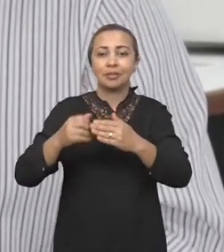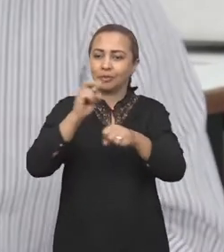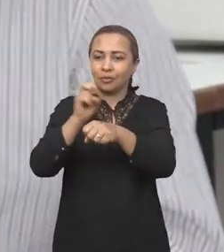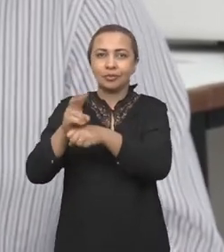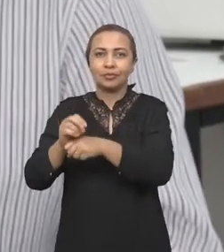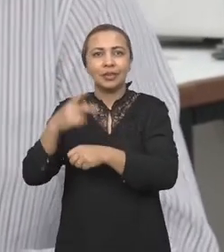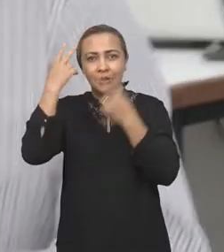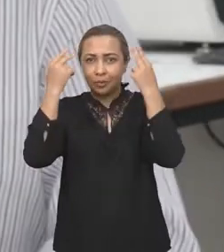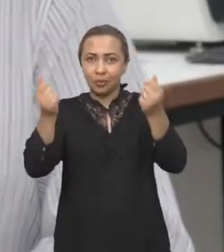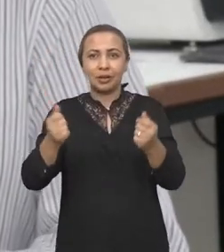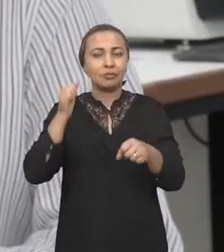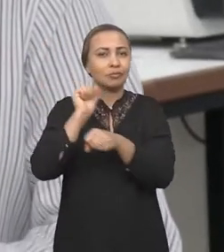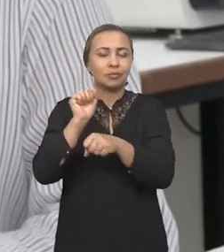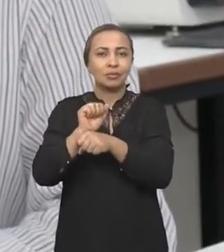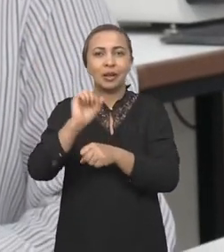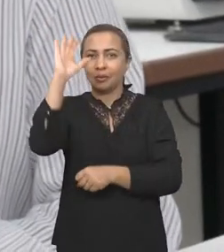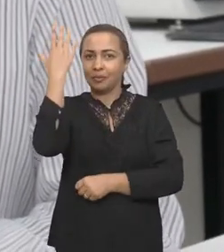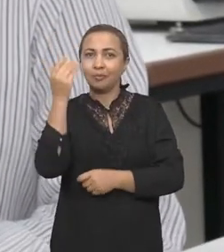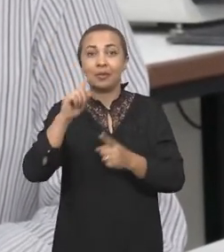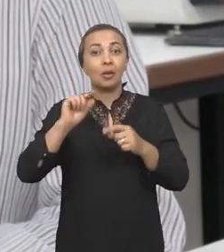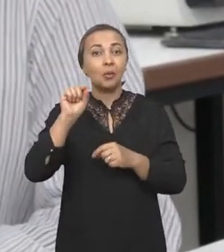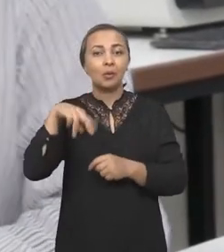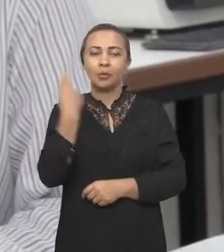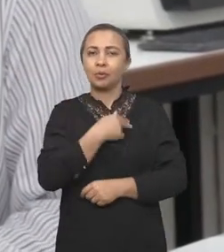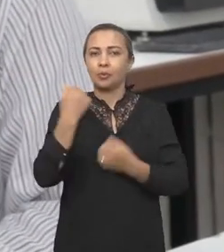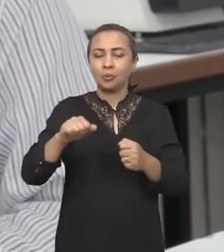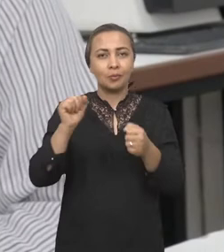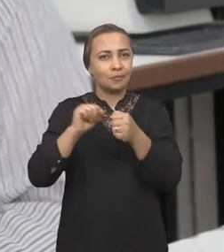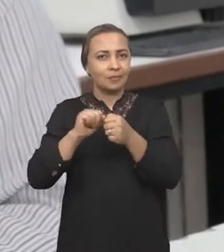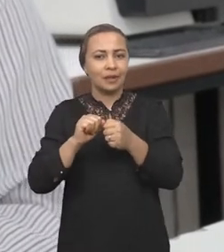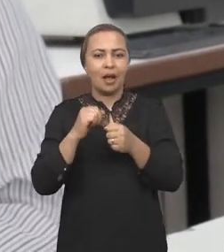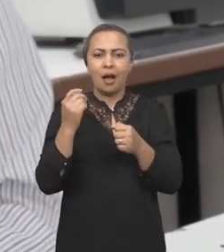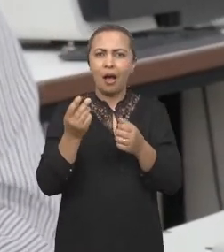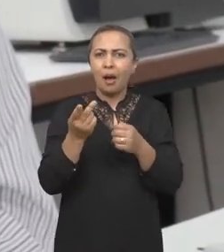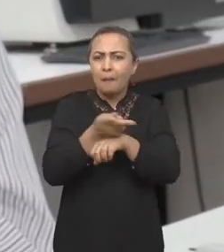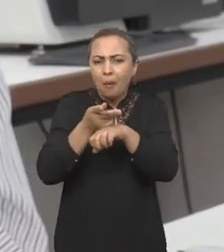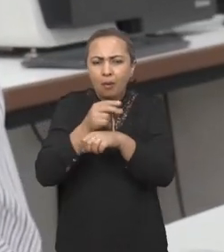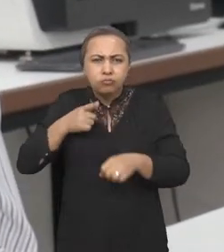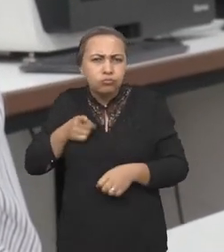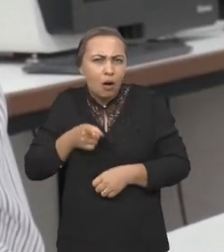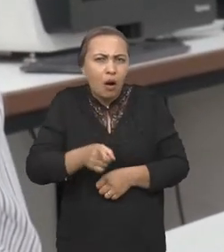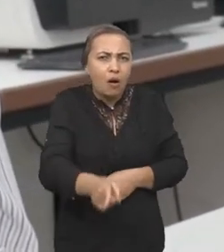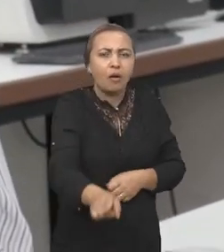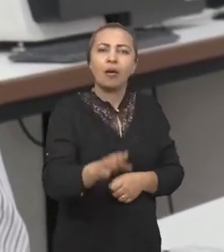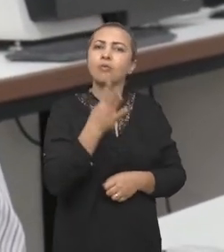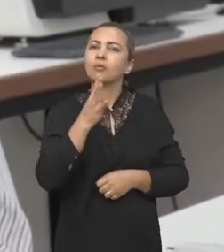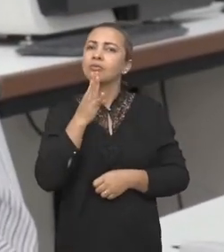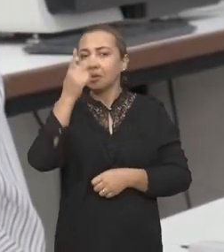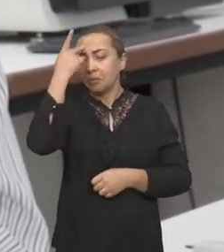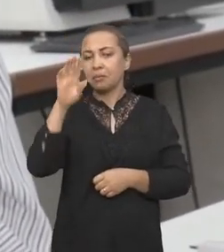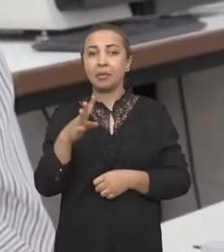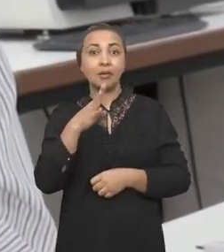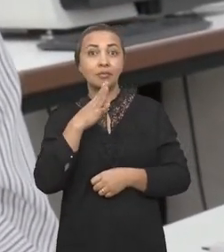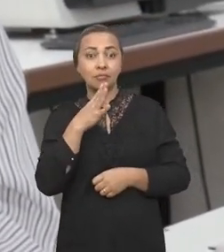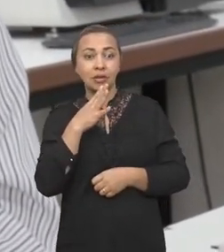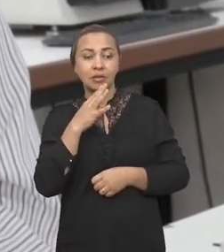natural, é de se esperar que isso aconteça. E o que a gente pode fazer é tentar aprofundar o nosso conhecimento, né, para a gente poder